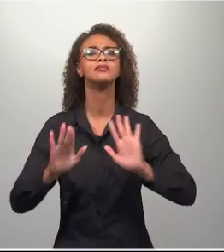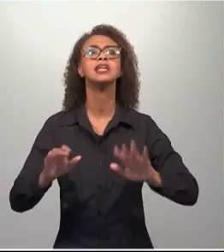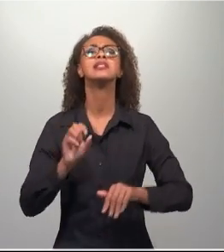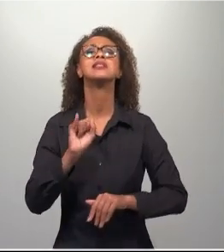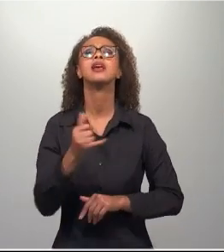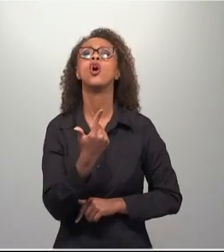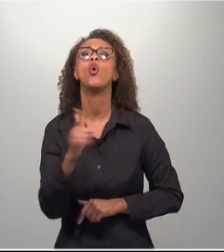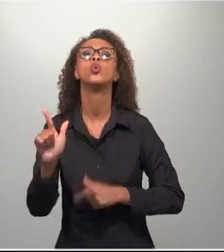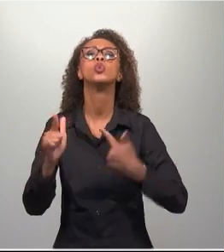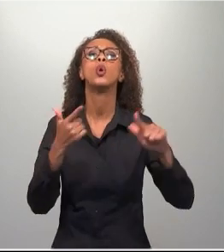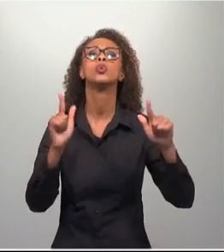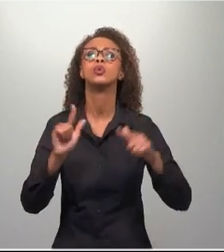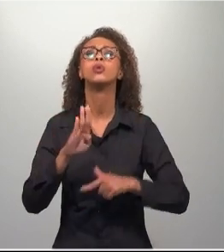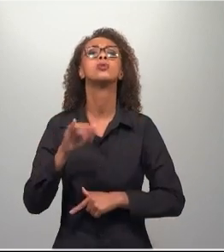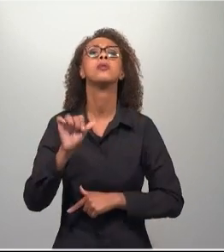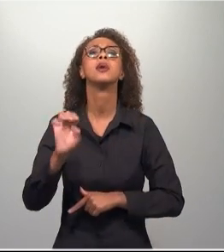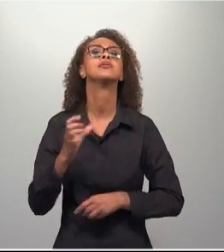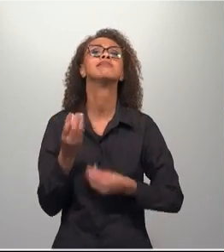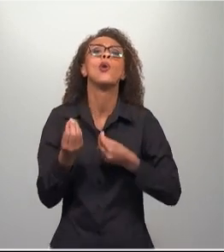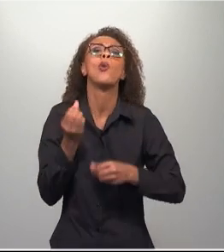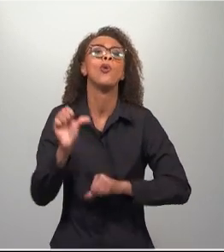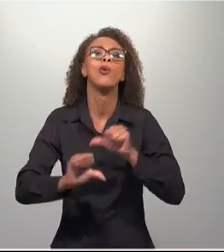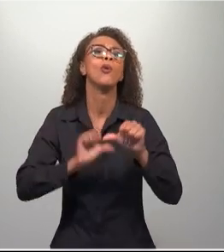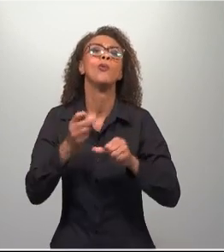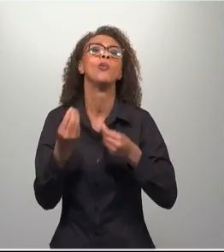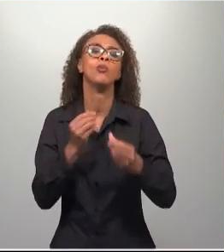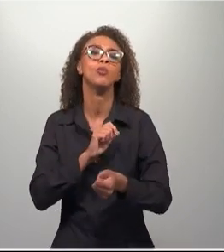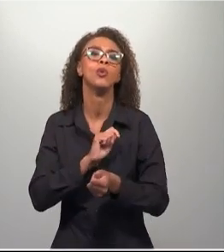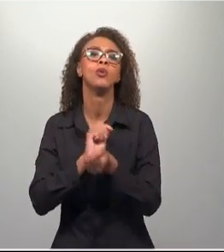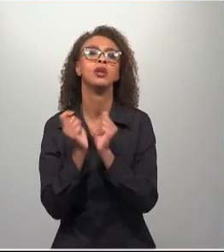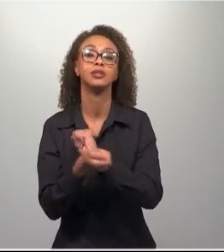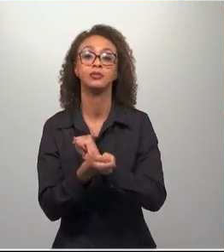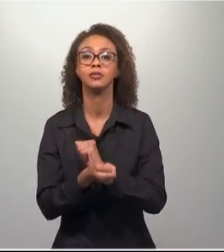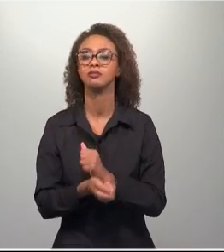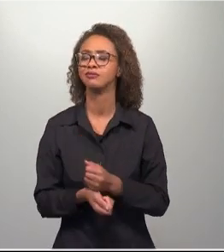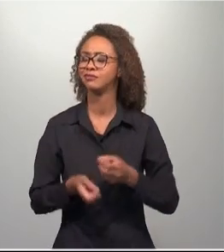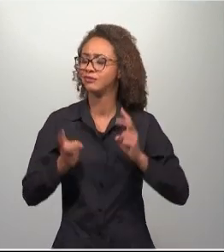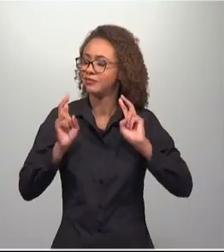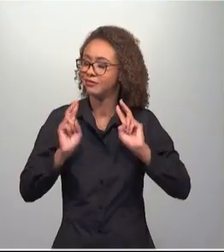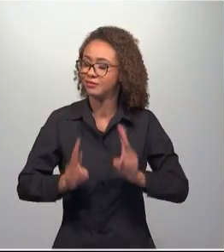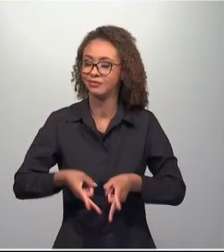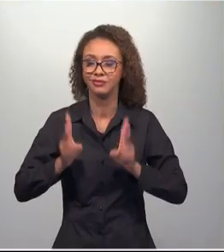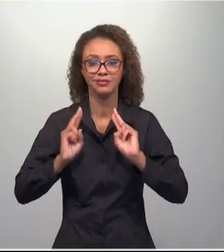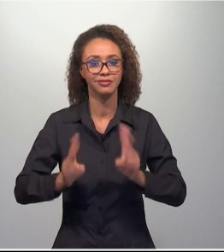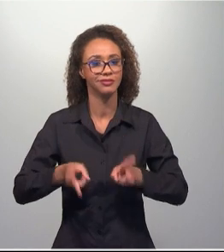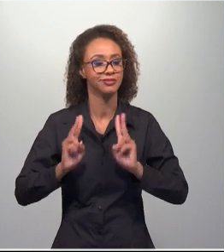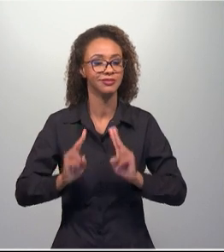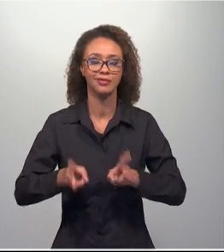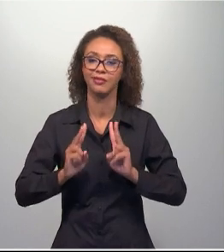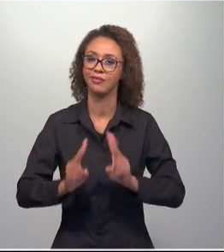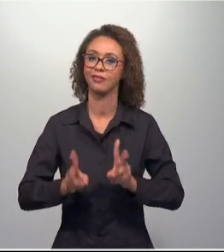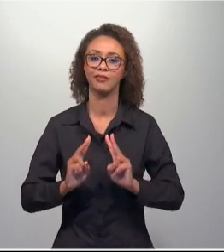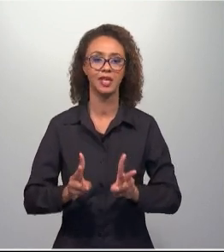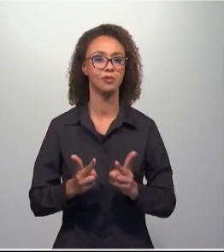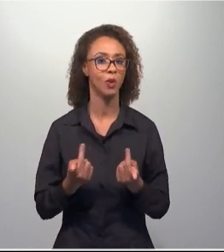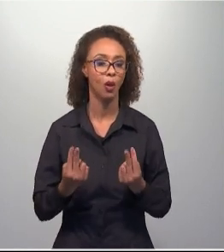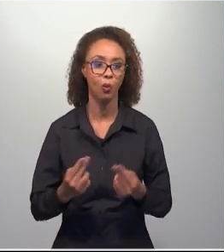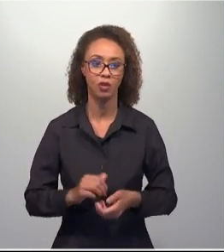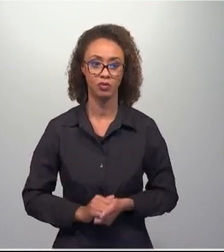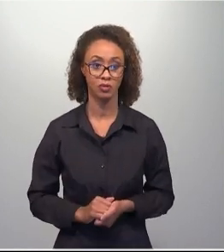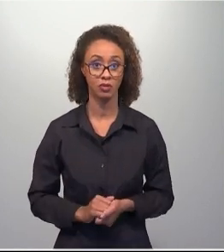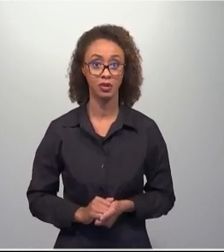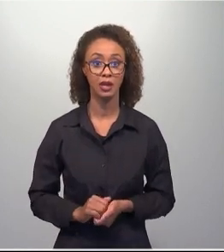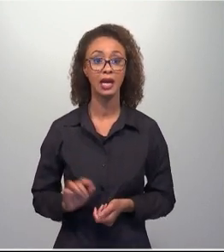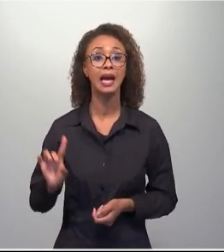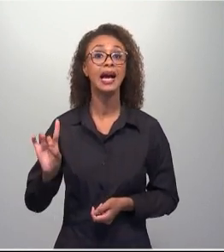bases como é que o transforma exatamente da mesma forma cada dígito ou